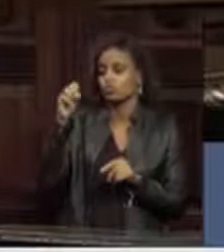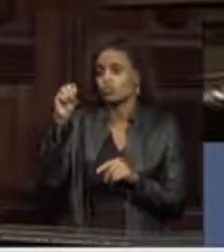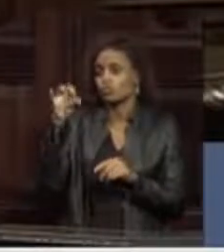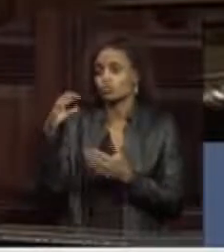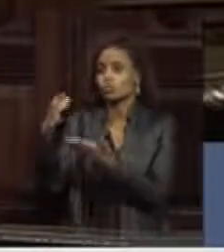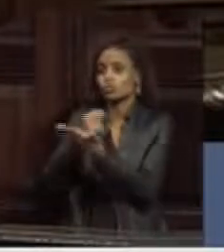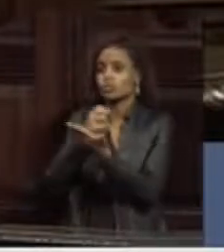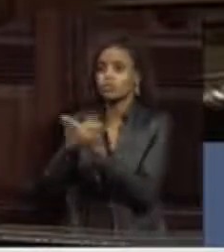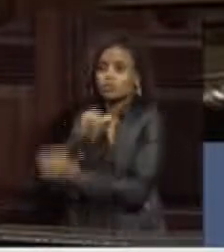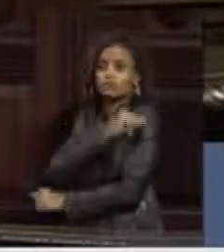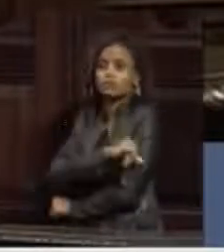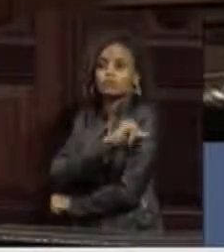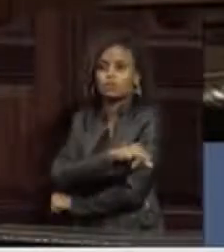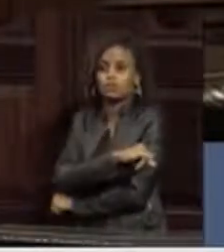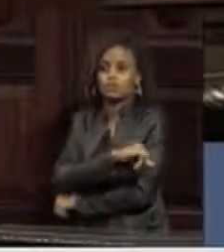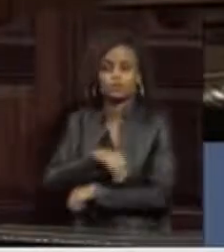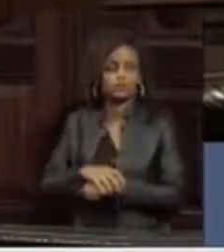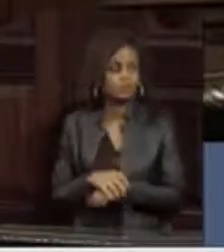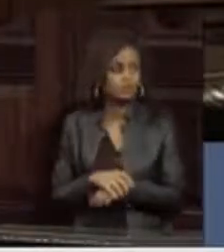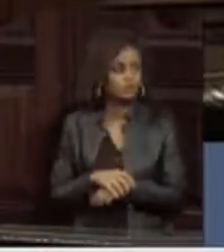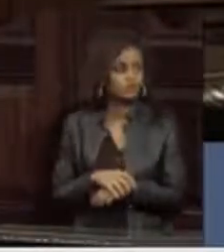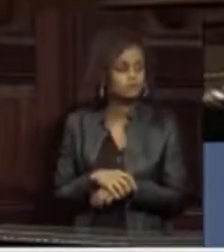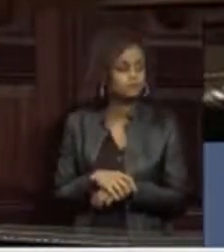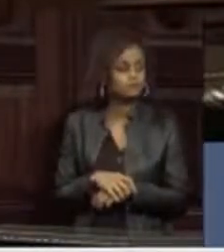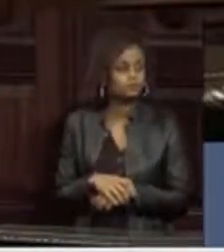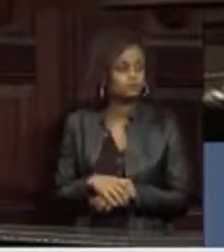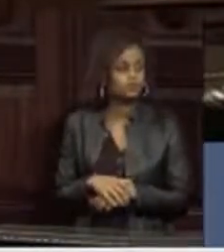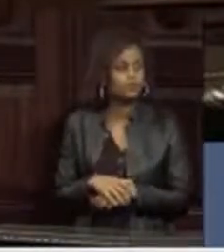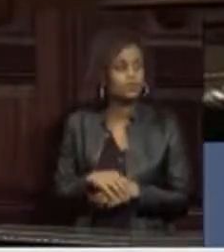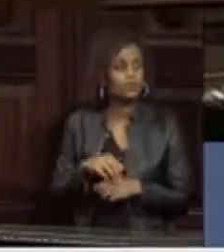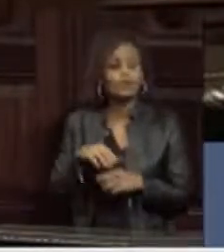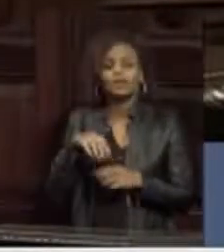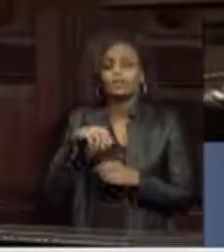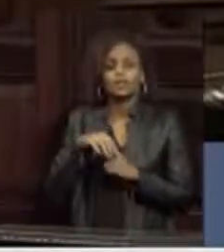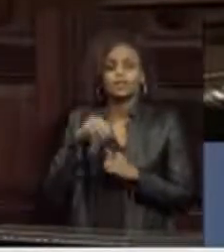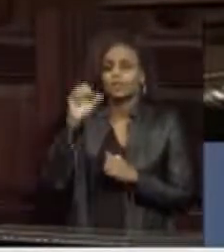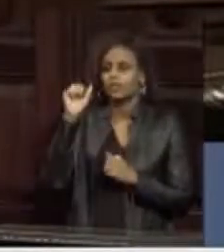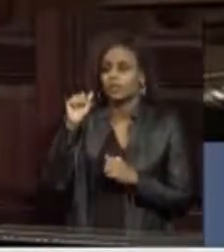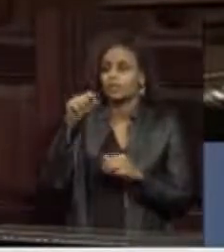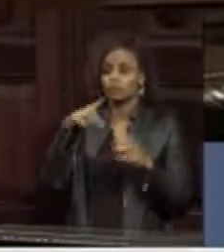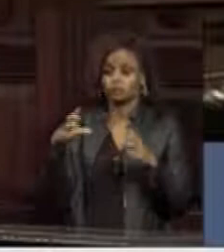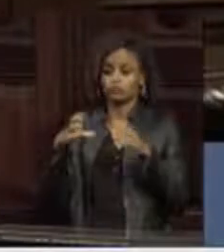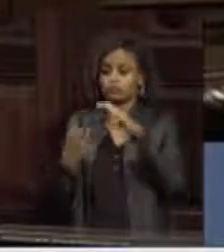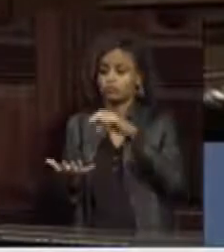No rascunho da Agência Nacional de Petróleo,